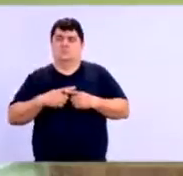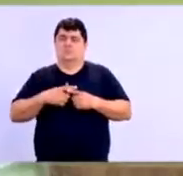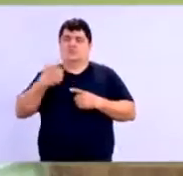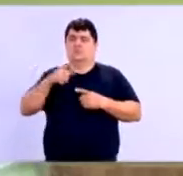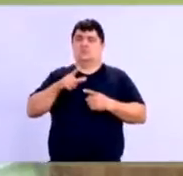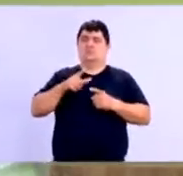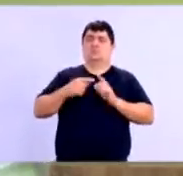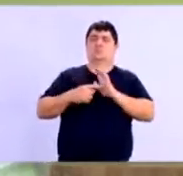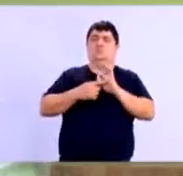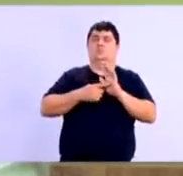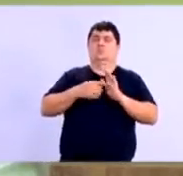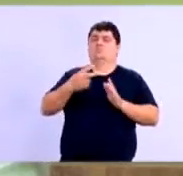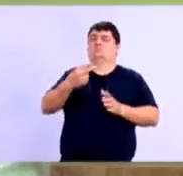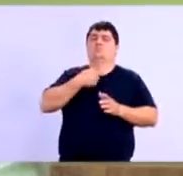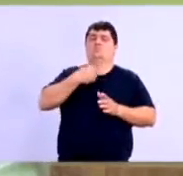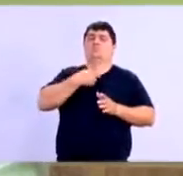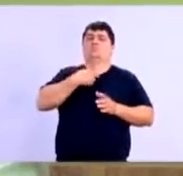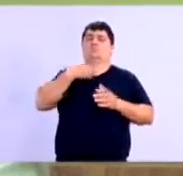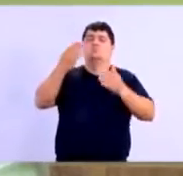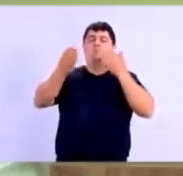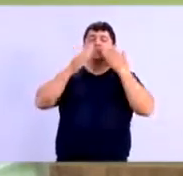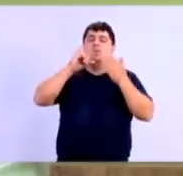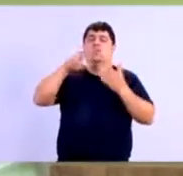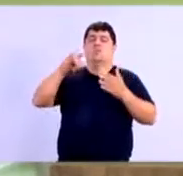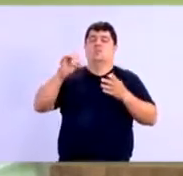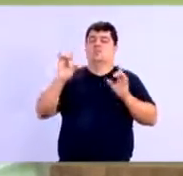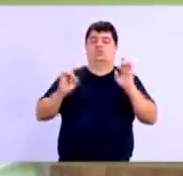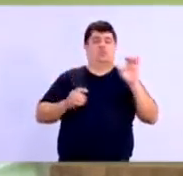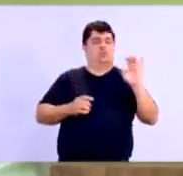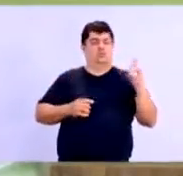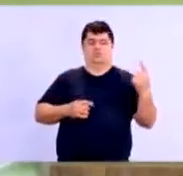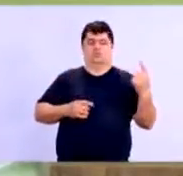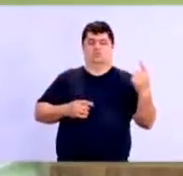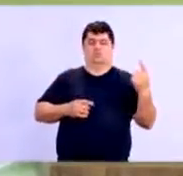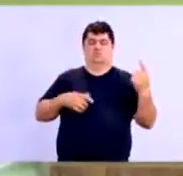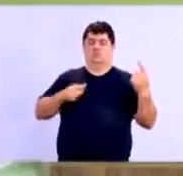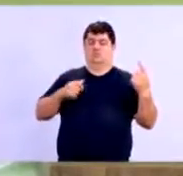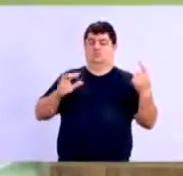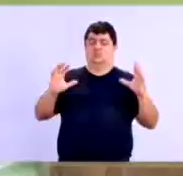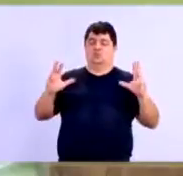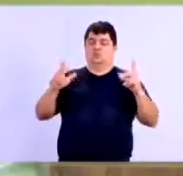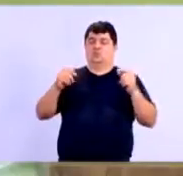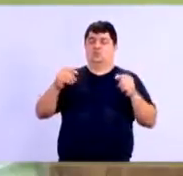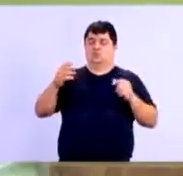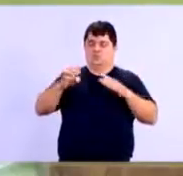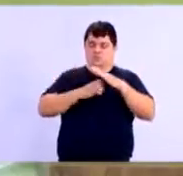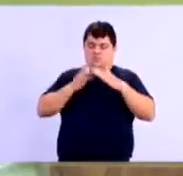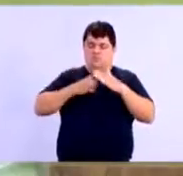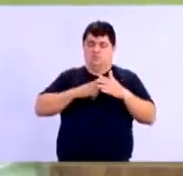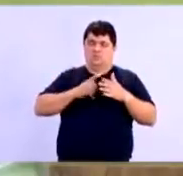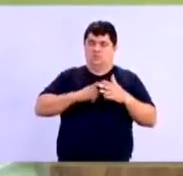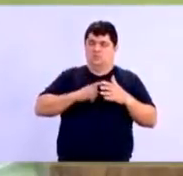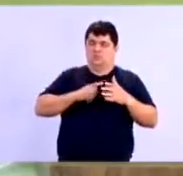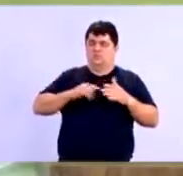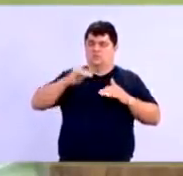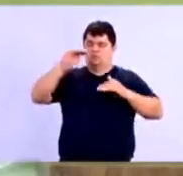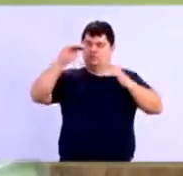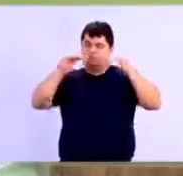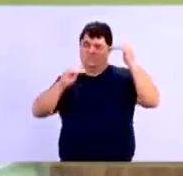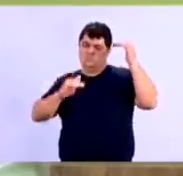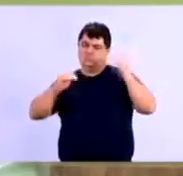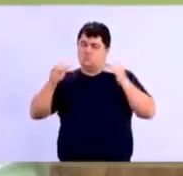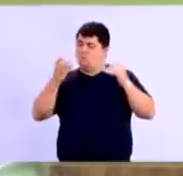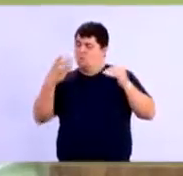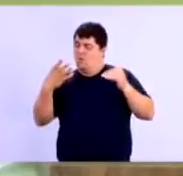frisar a questão que a gente não pode analisar os índices isoladamente. Né? Uma empresa, ela pode apresentar em determinado período um bom